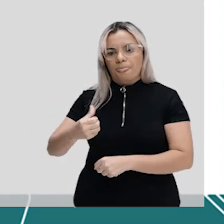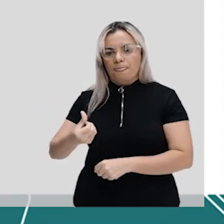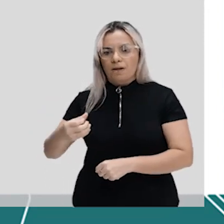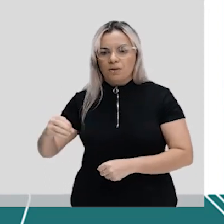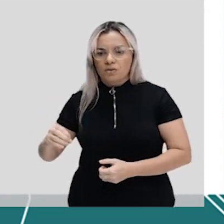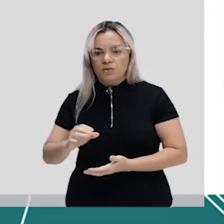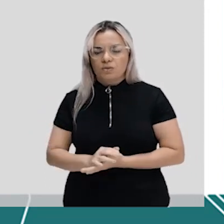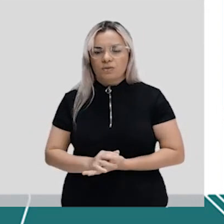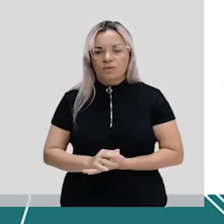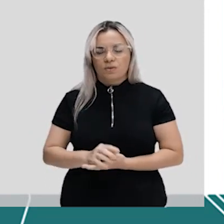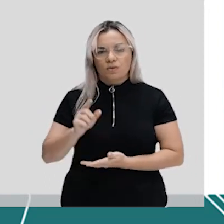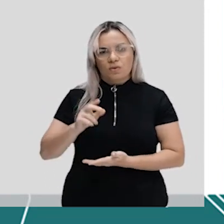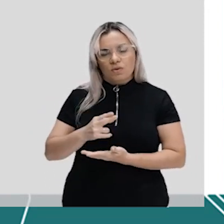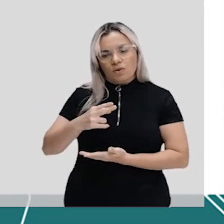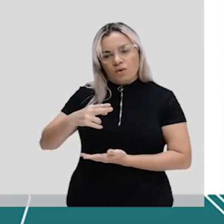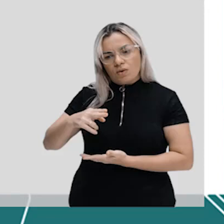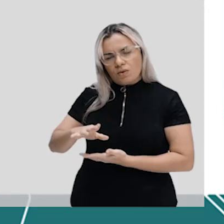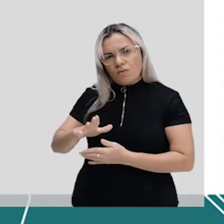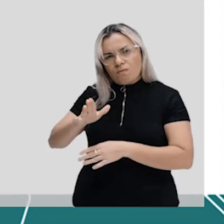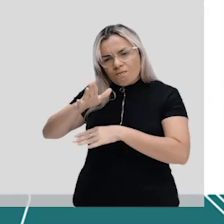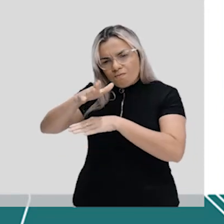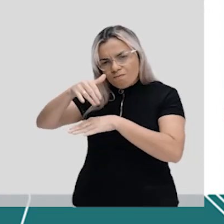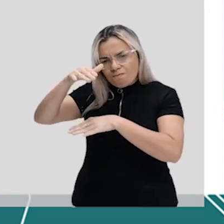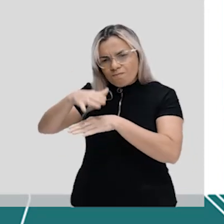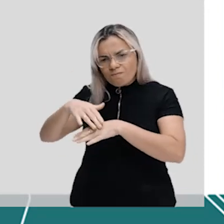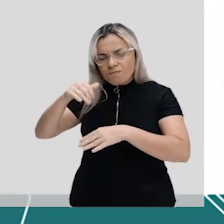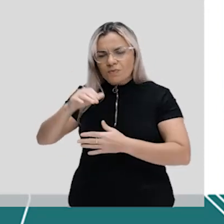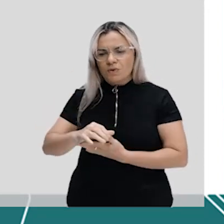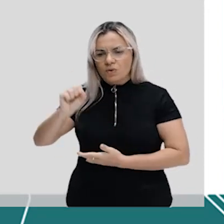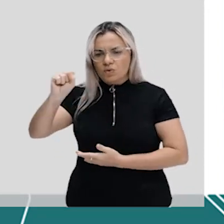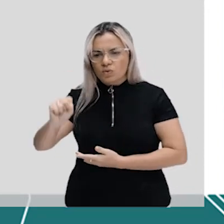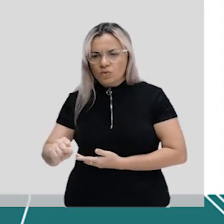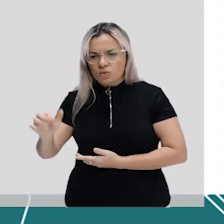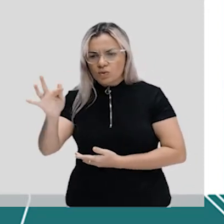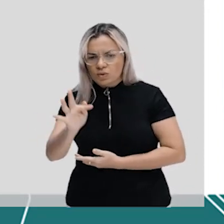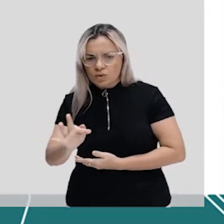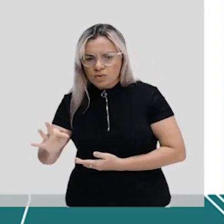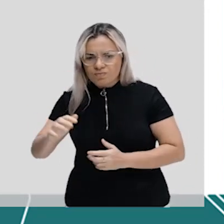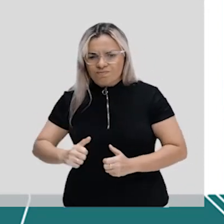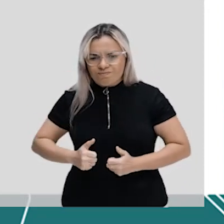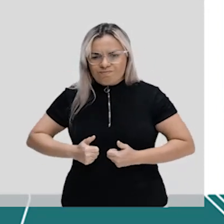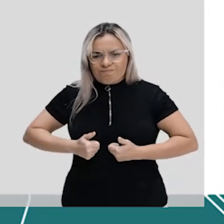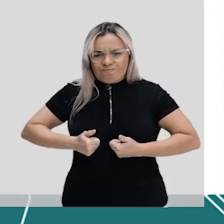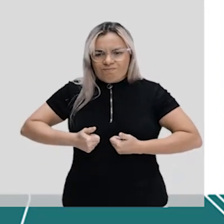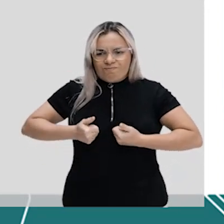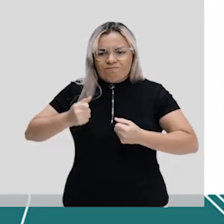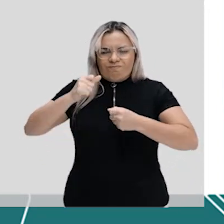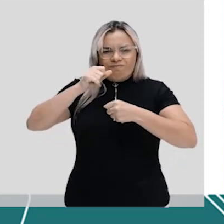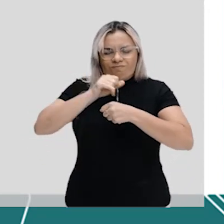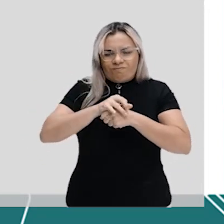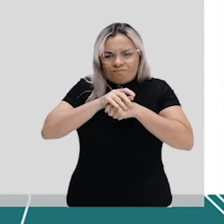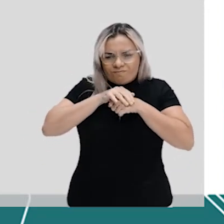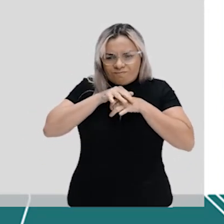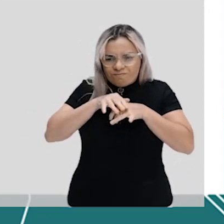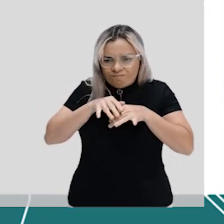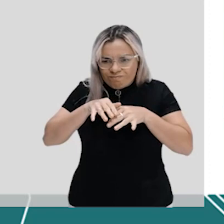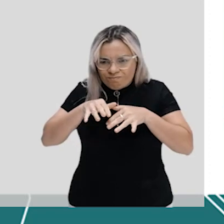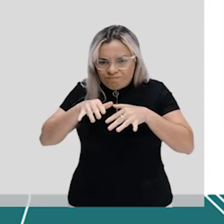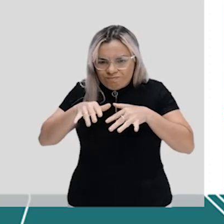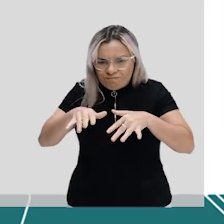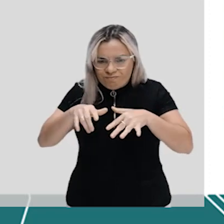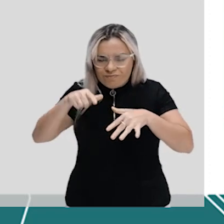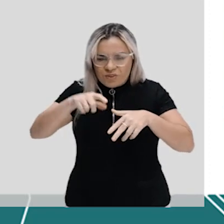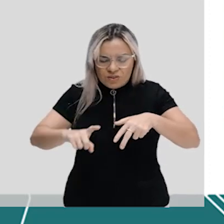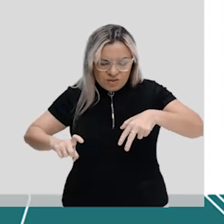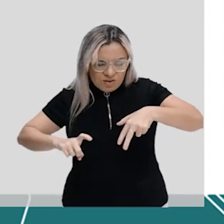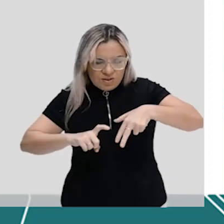França para tentar combater uma doença que atacava as lagartas de bicho de seda e